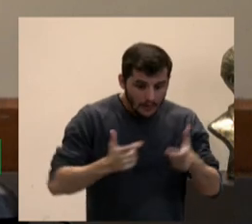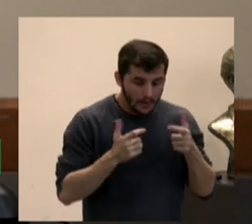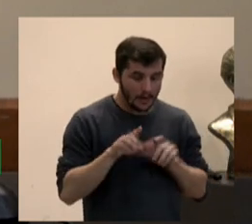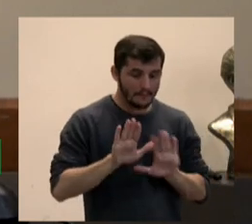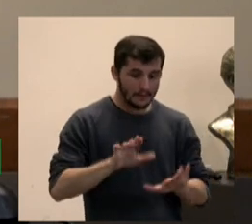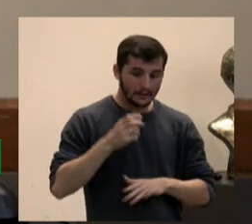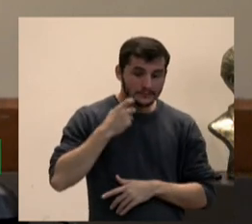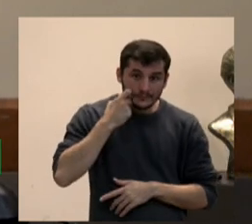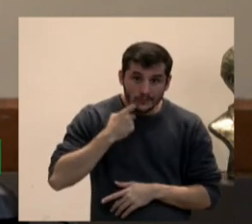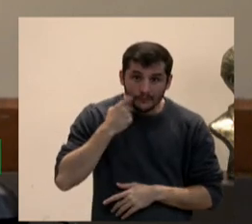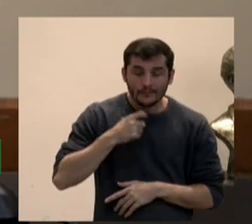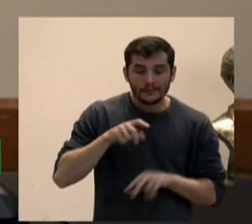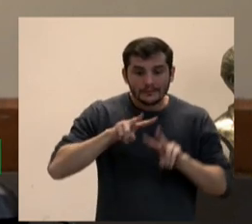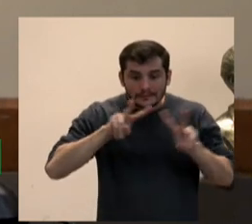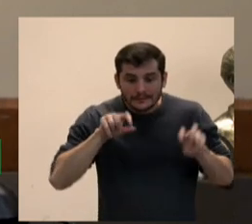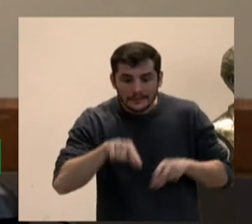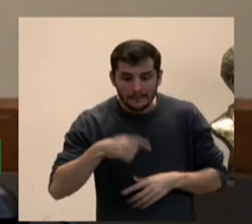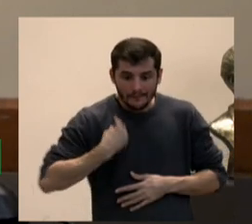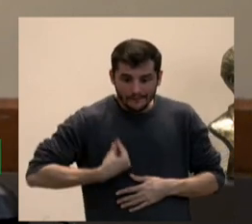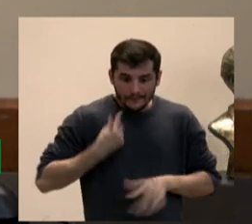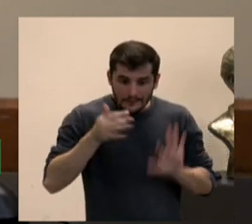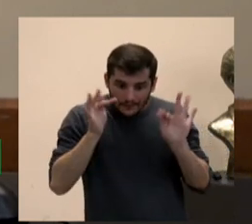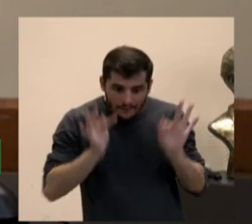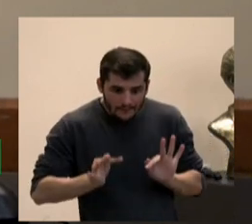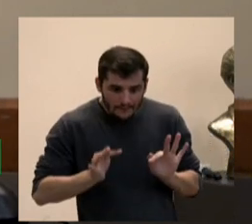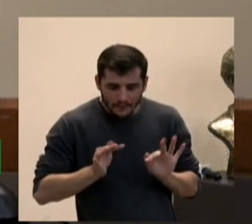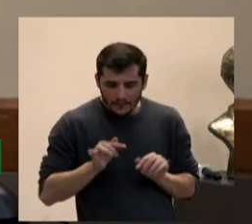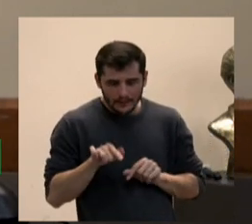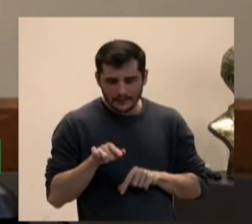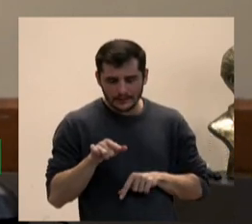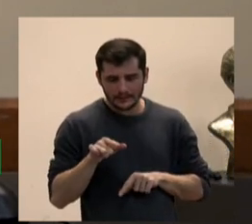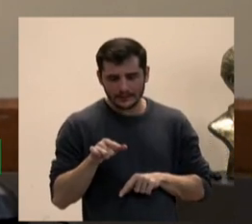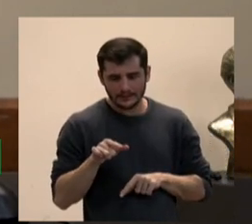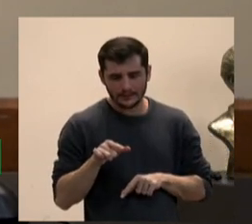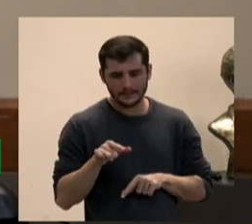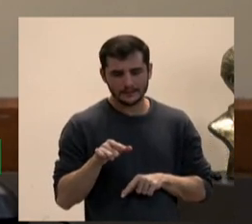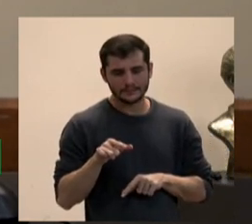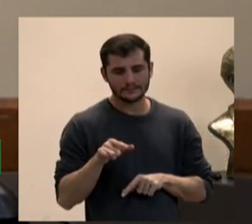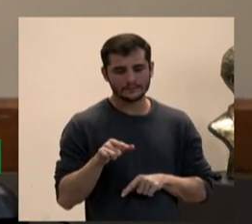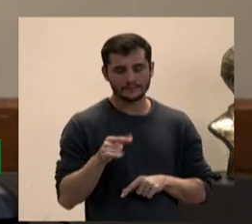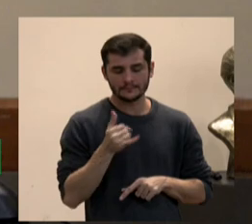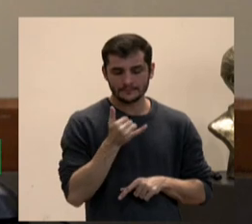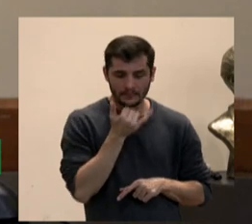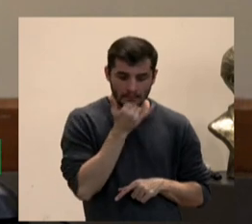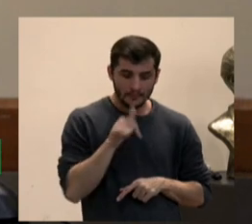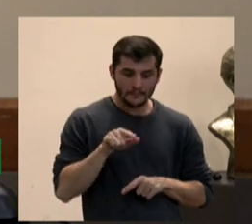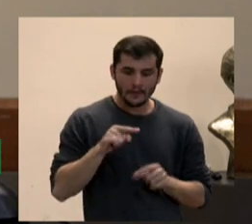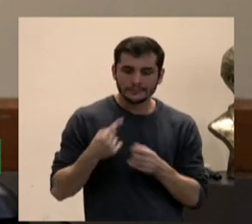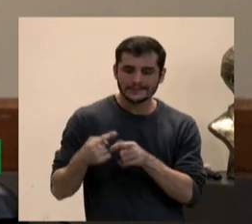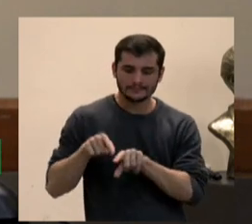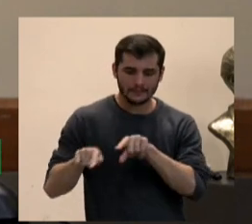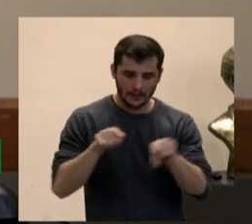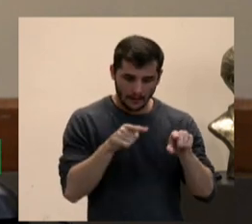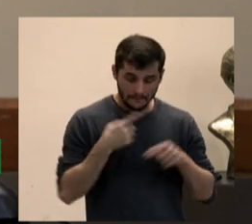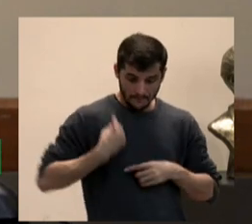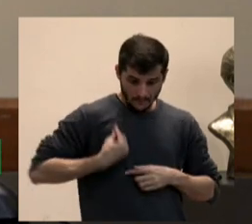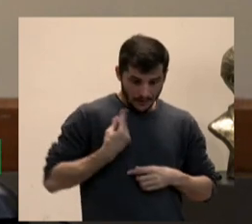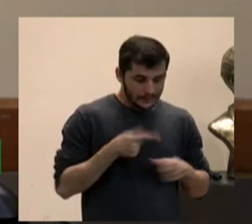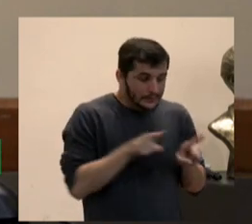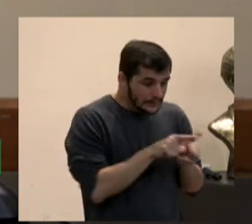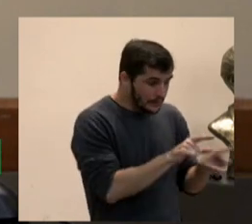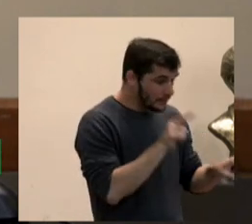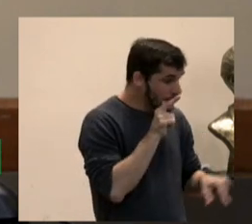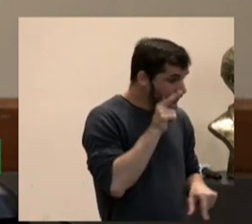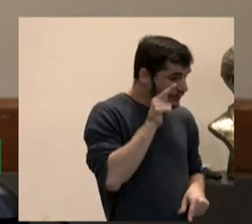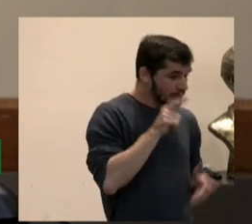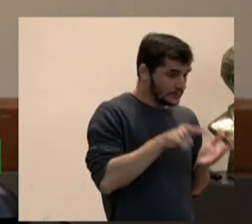focalizou mais as questões de diversidade, a Rita falou da EJA, e a Luciane também abriu a mesa aqui, né, chamando